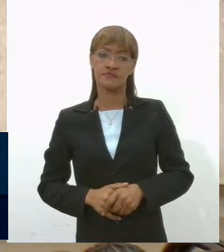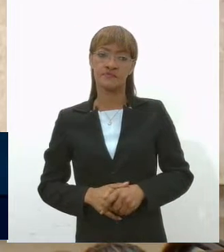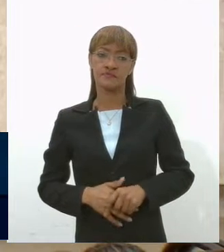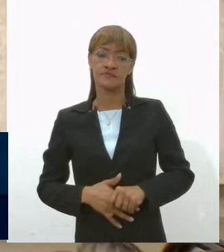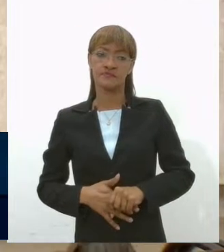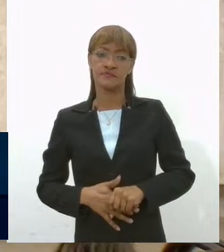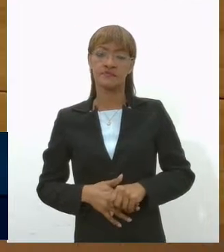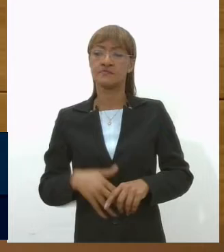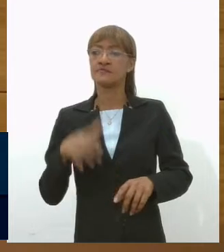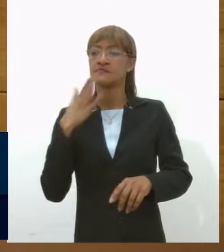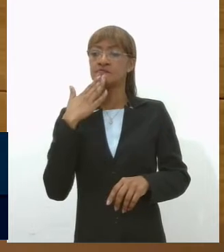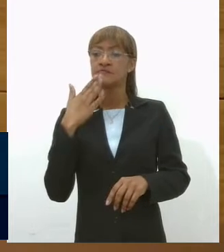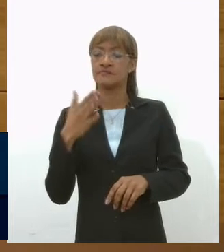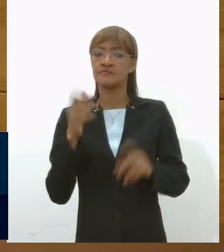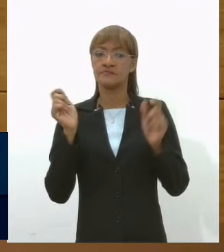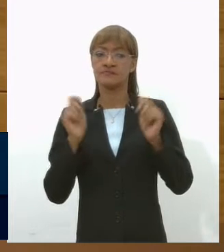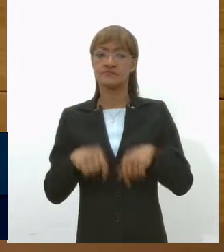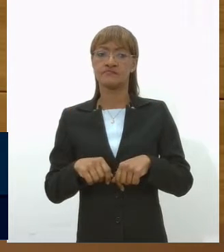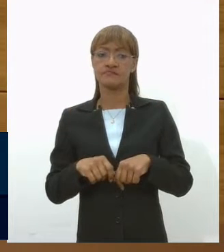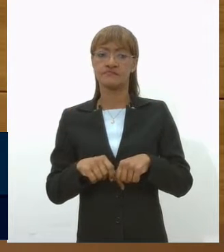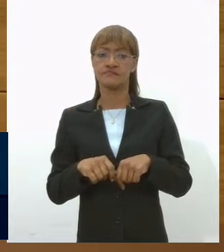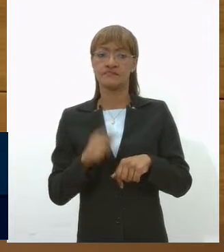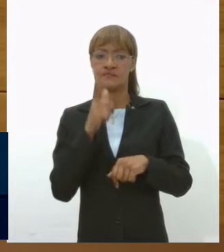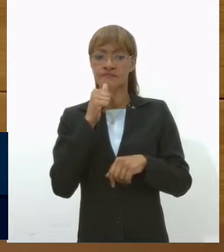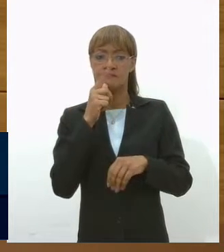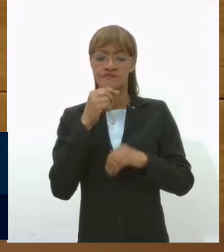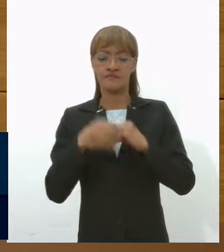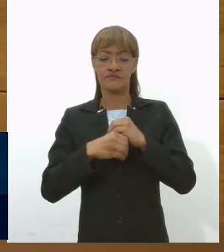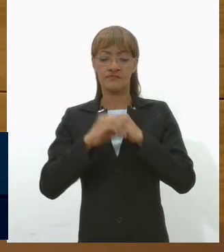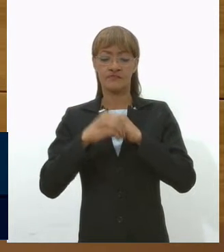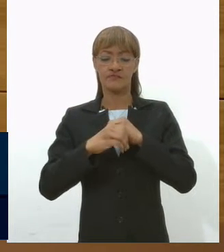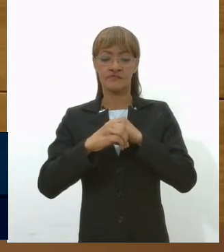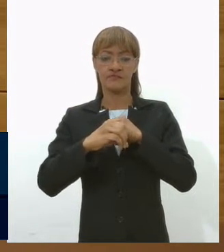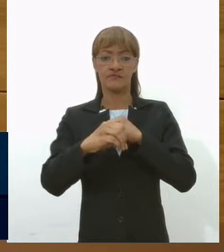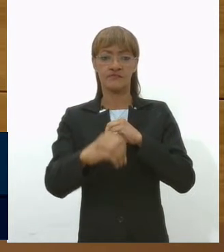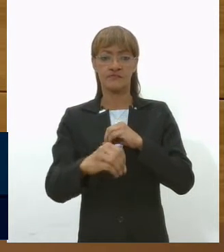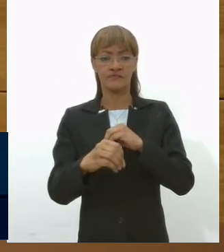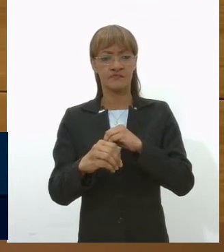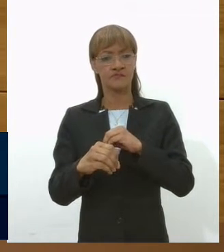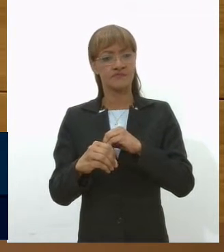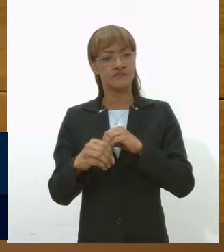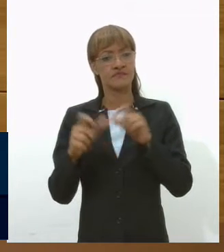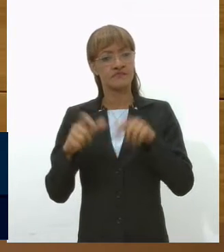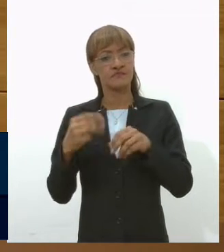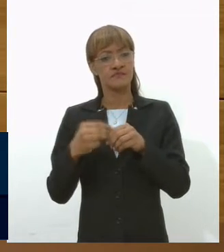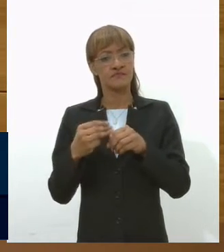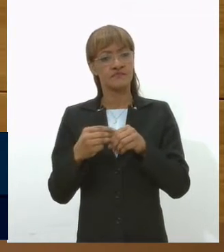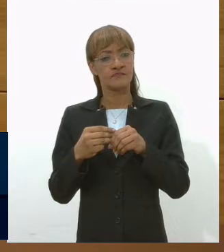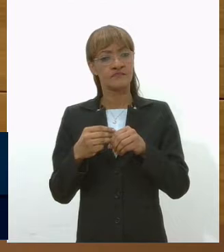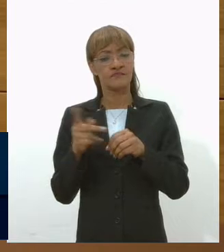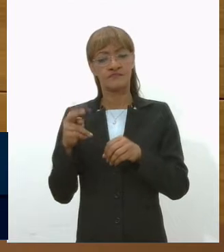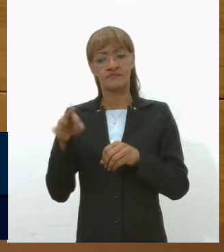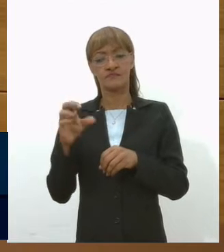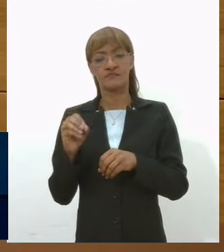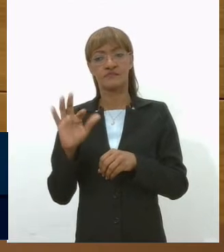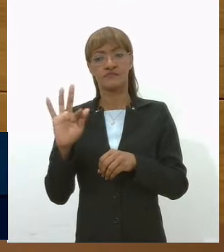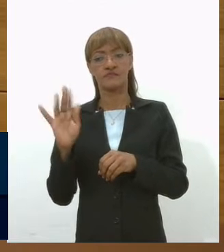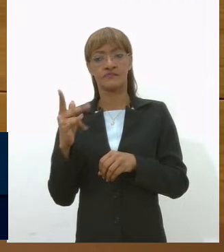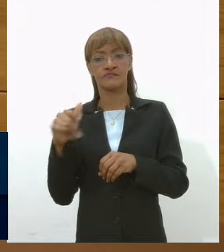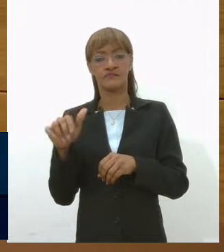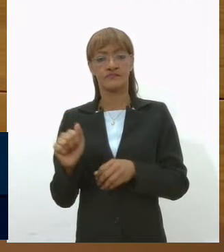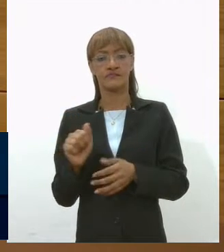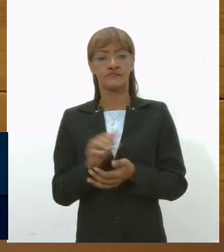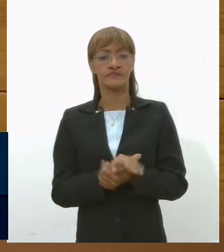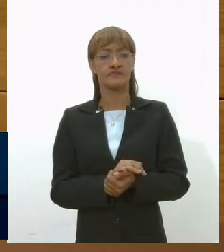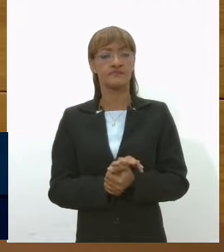solicitando a implantação de rede de abastecimento de água no povoado Lagoa do Juazeiro, no município de Porto da Folha. Ofício externo de